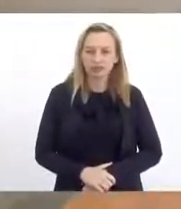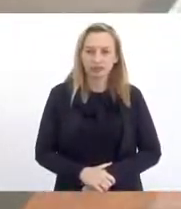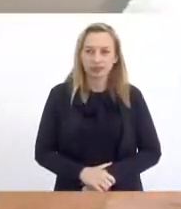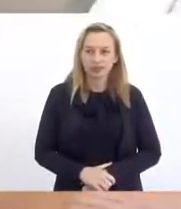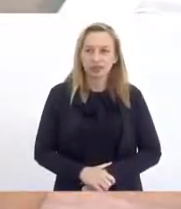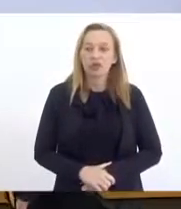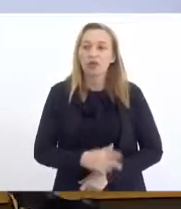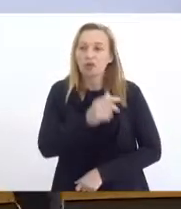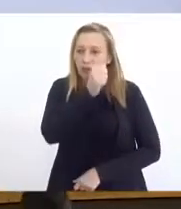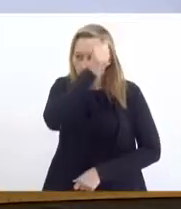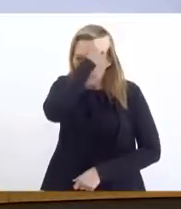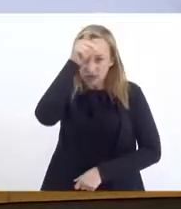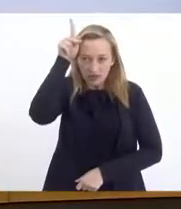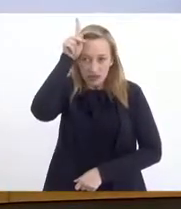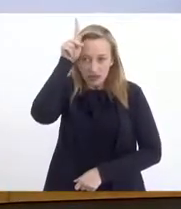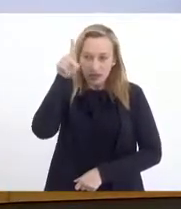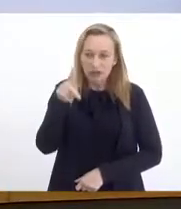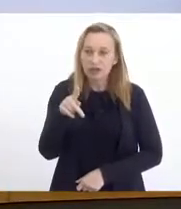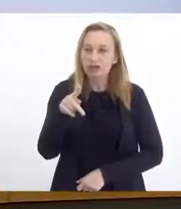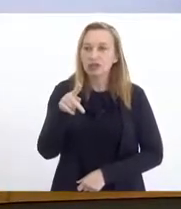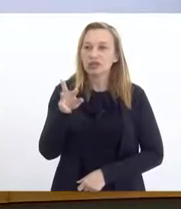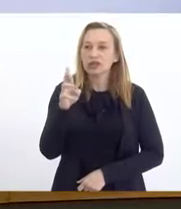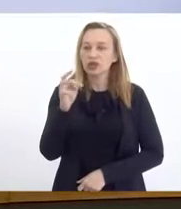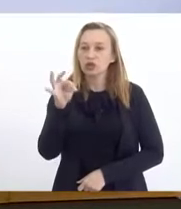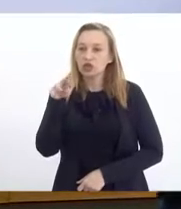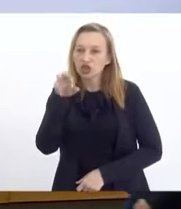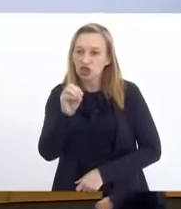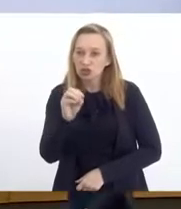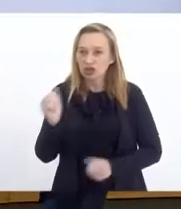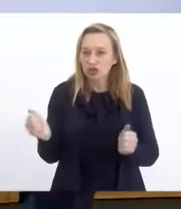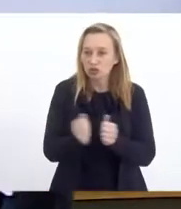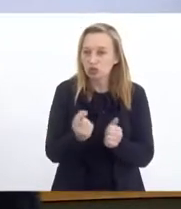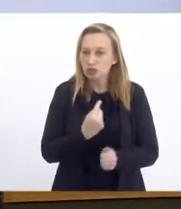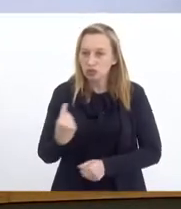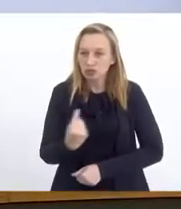O prefeito Vladimir Garotinho, que já está aqui com a gente.